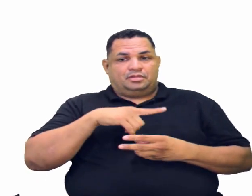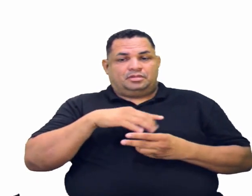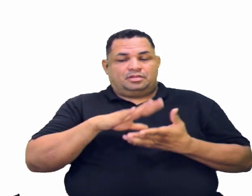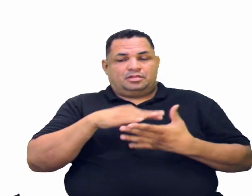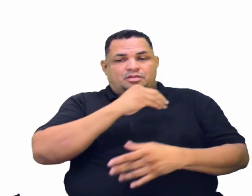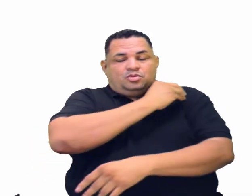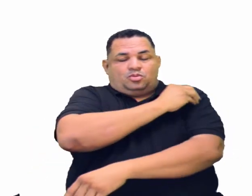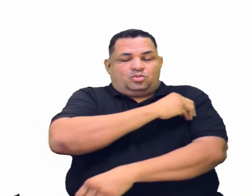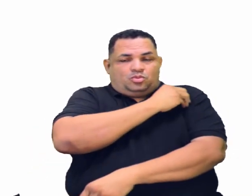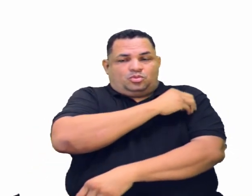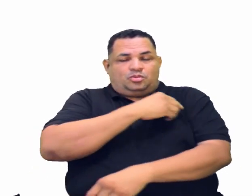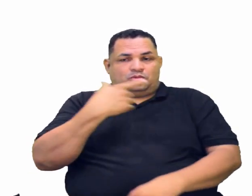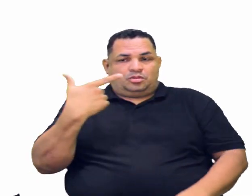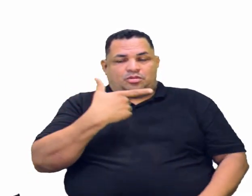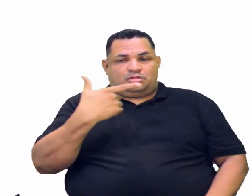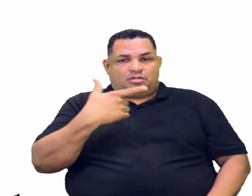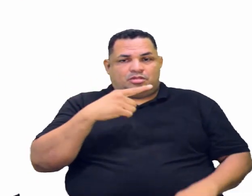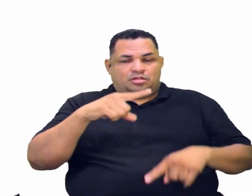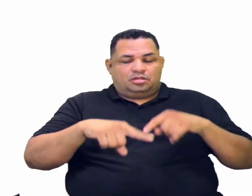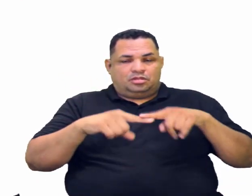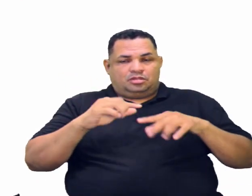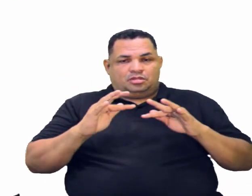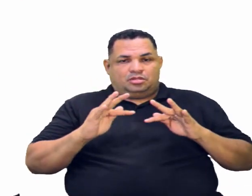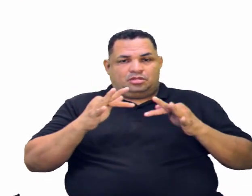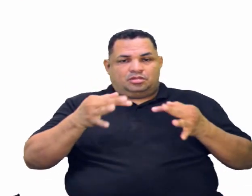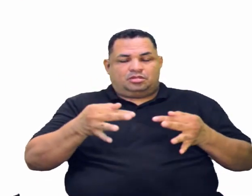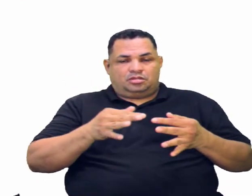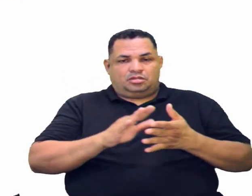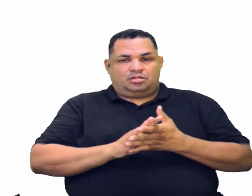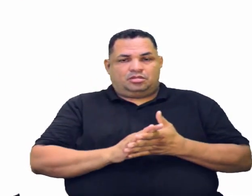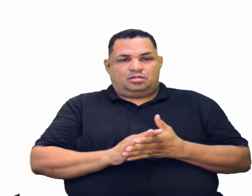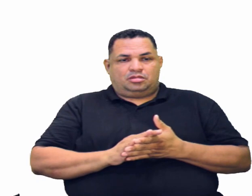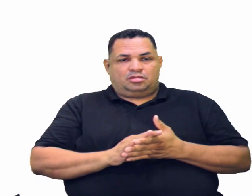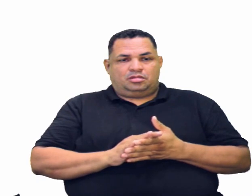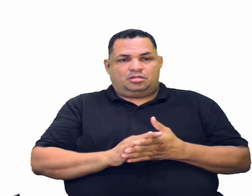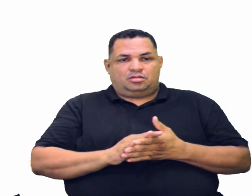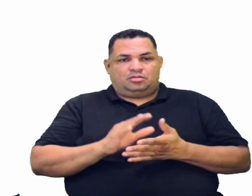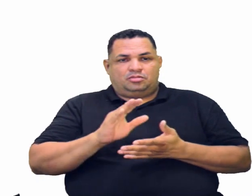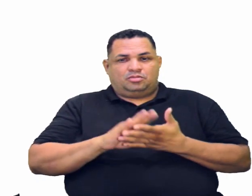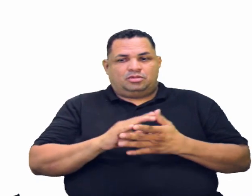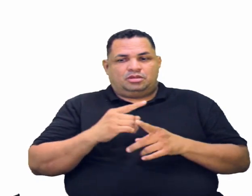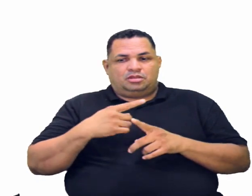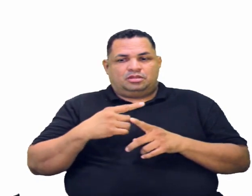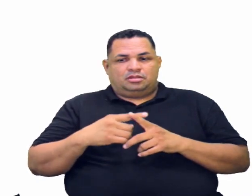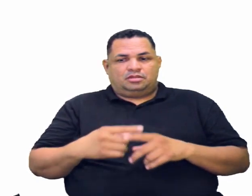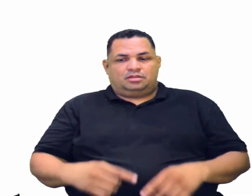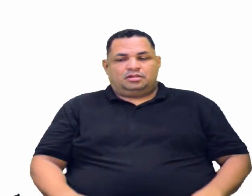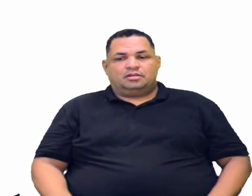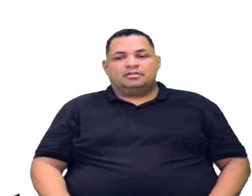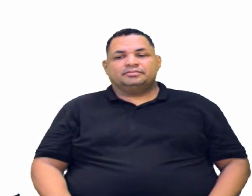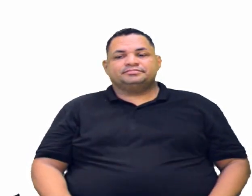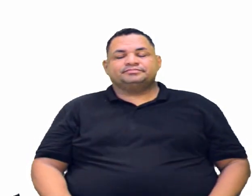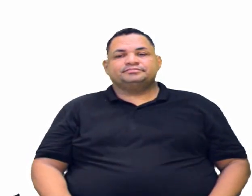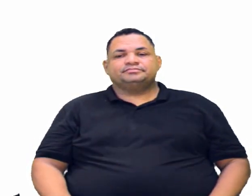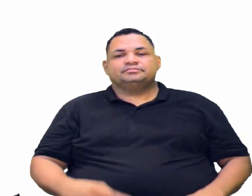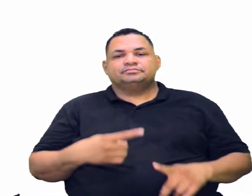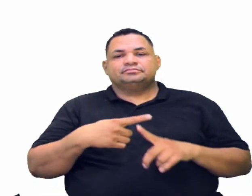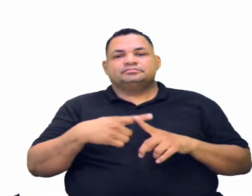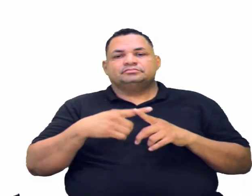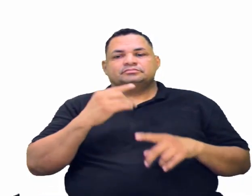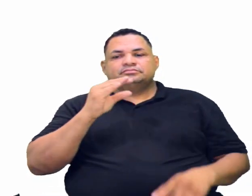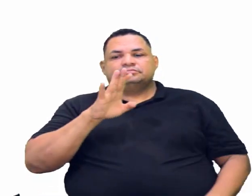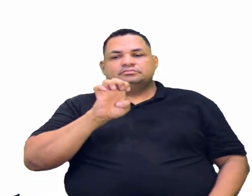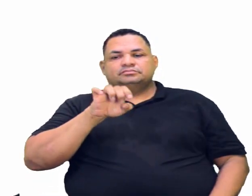essa formação, o nosso produto final vai ser uma cetona. Por quê, professora? Porque